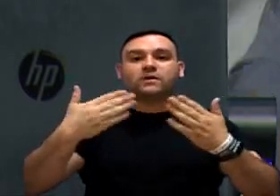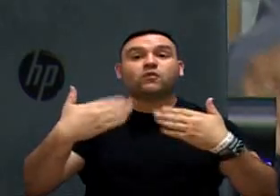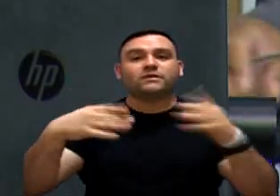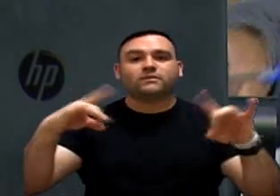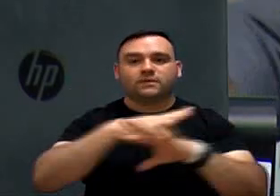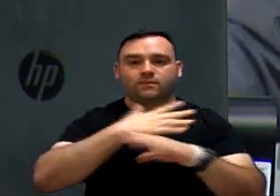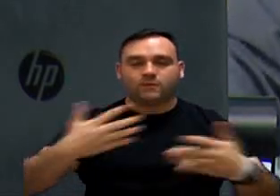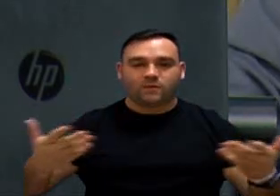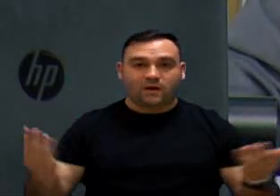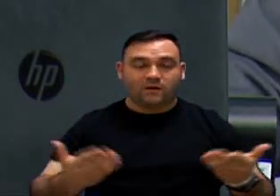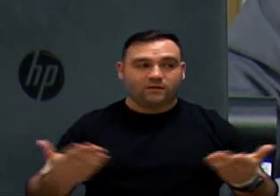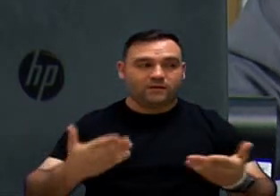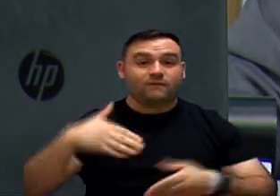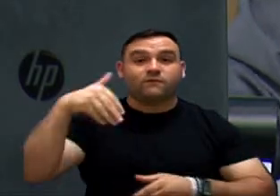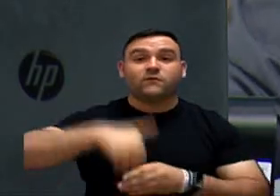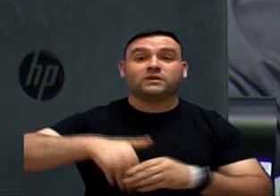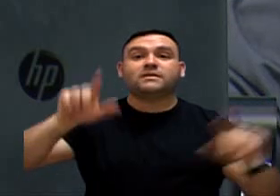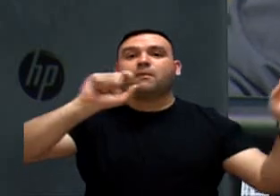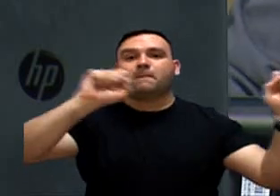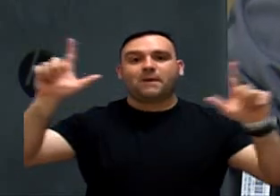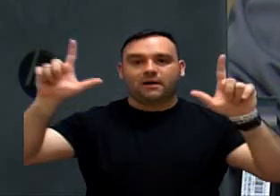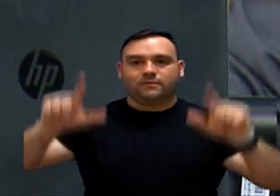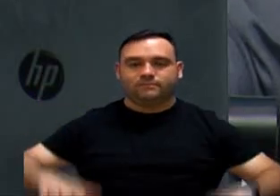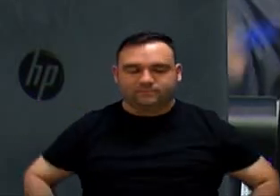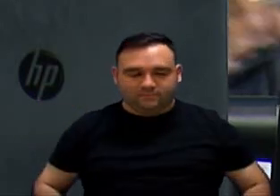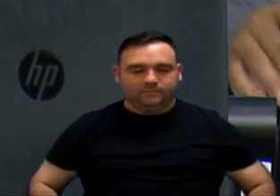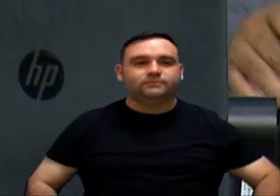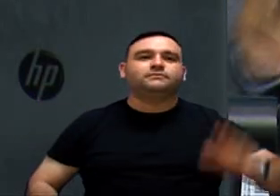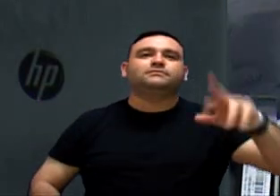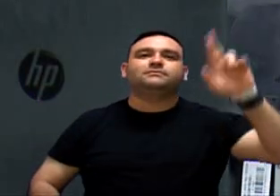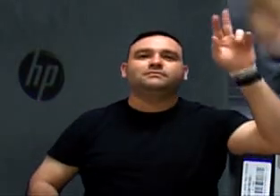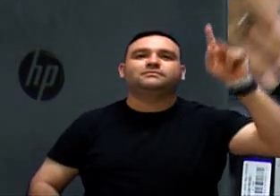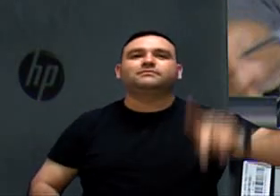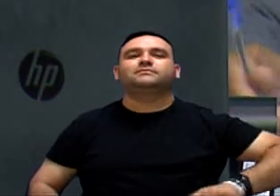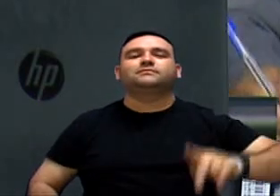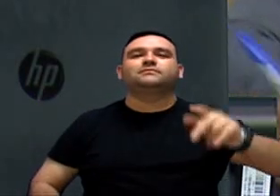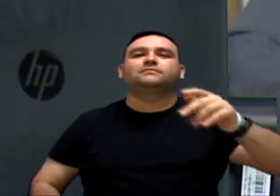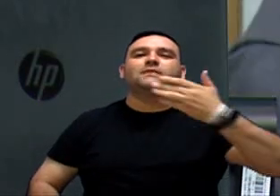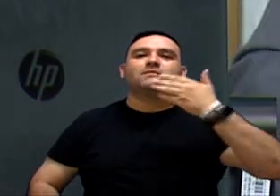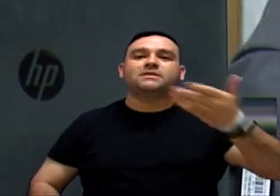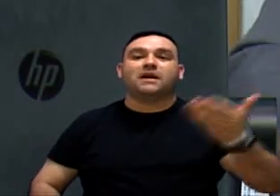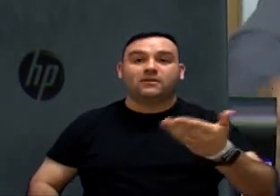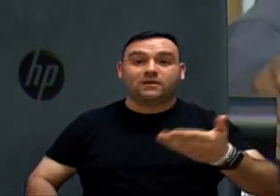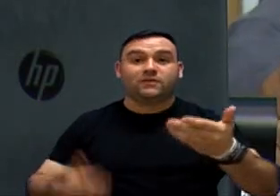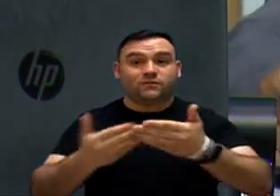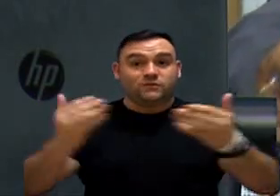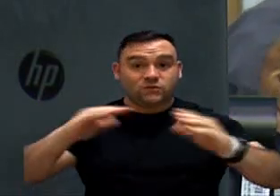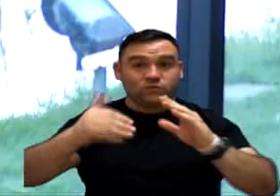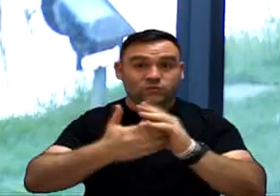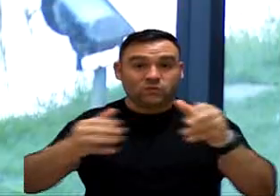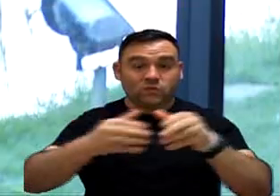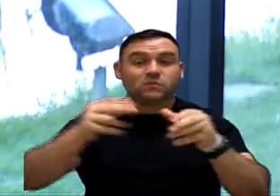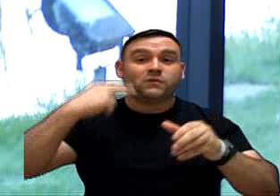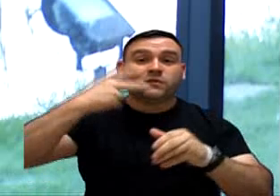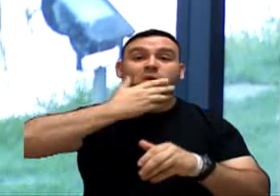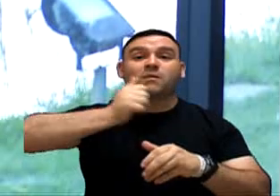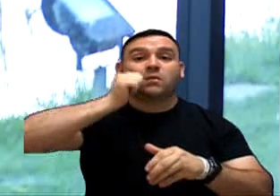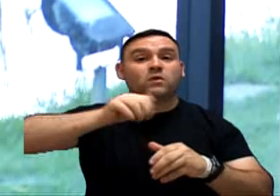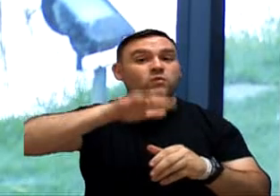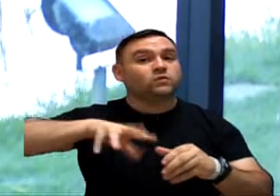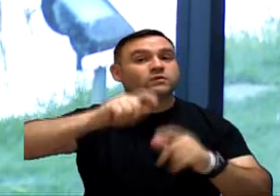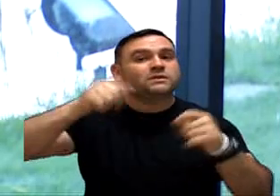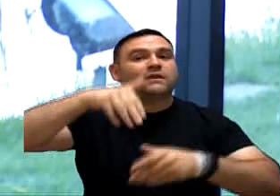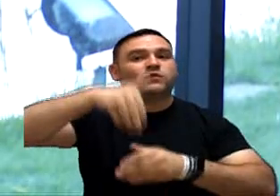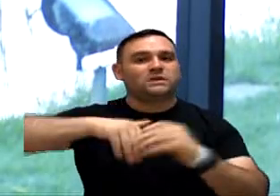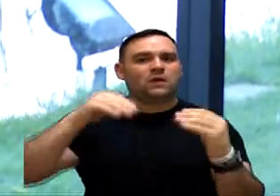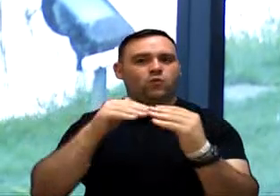a discussão, votação no painel. Senhor presidente, solicito então aos senhores vereadores e vereadoras que possam